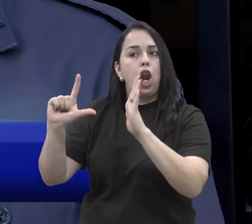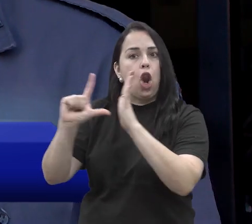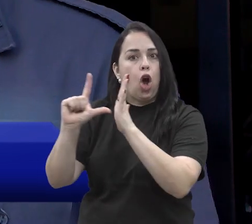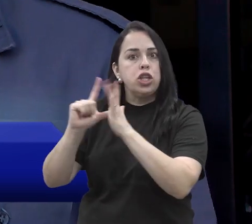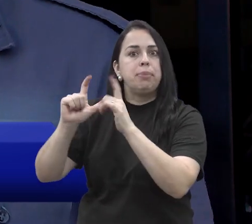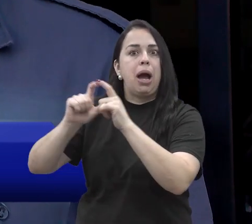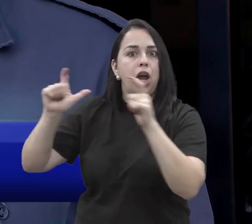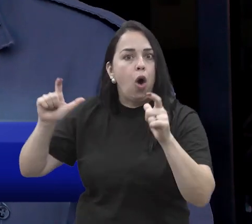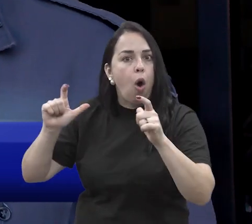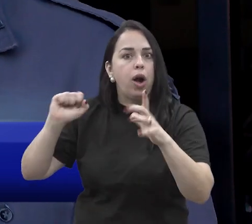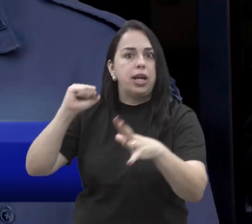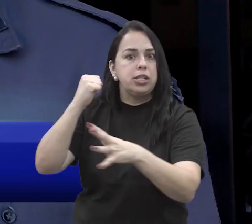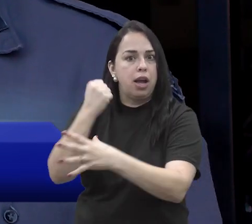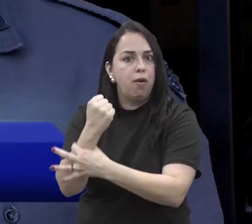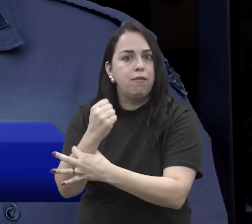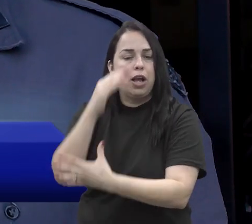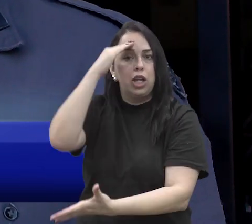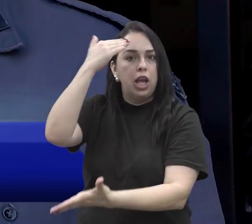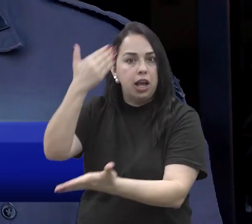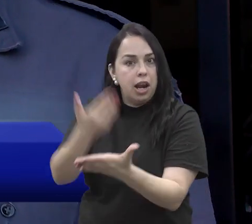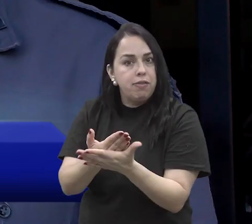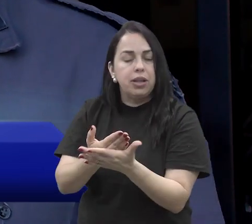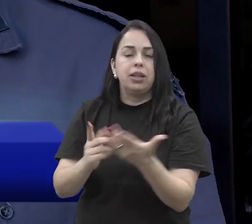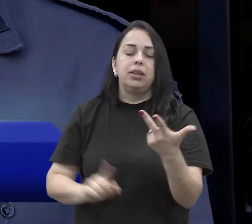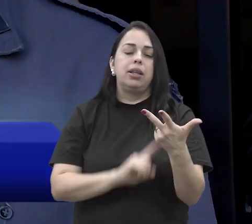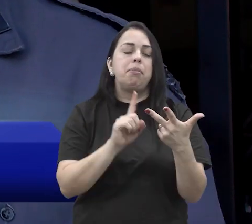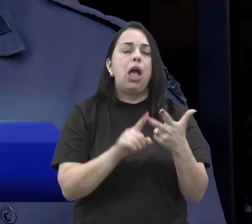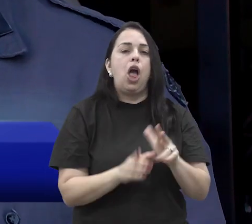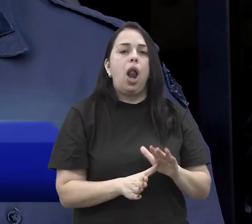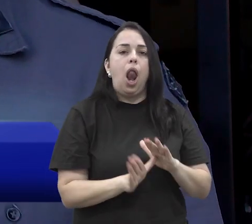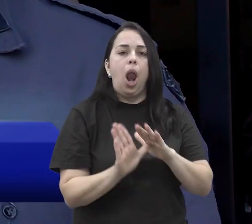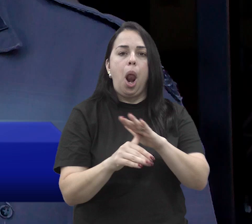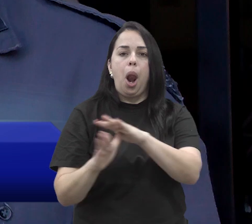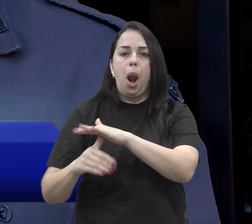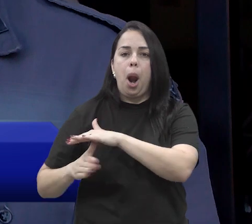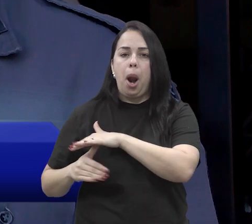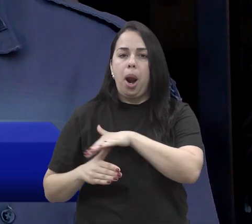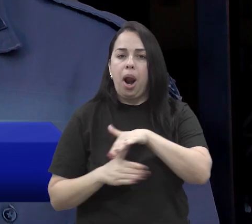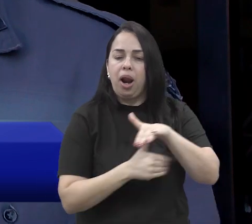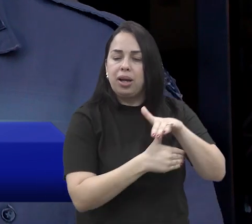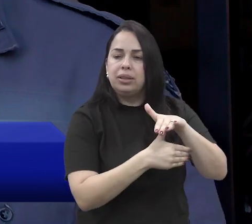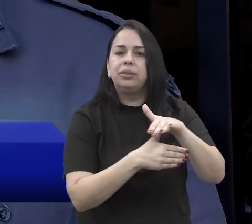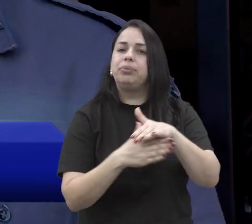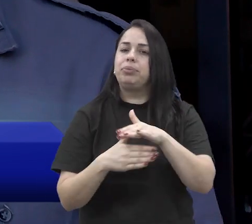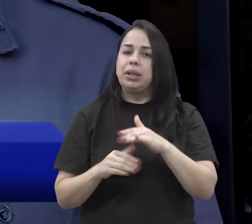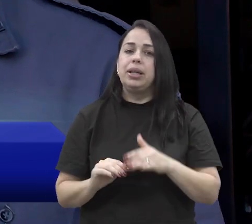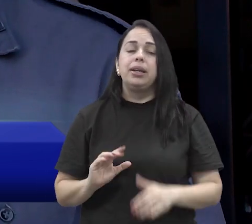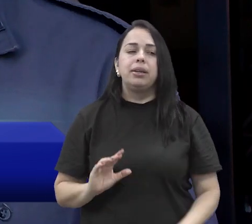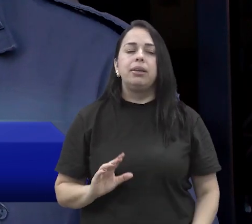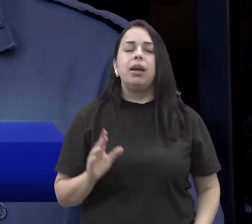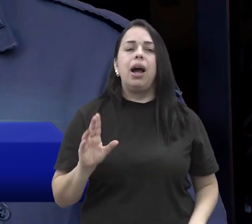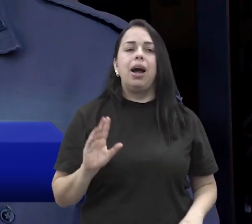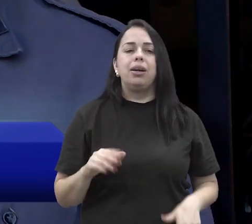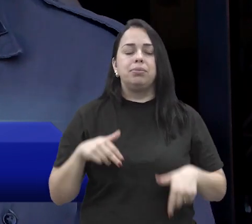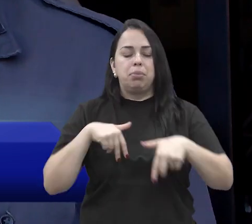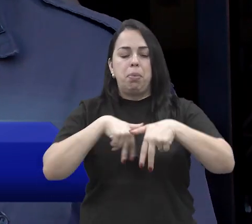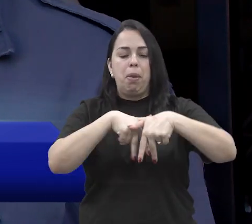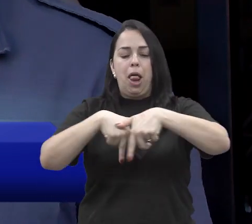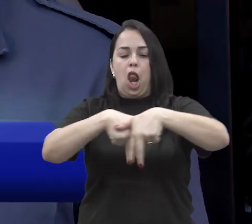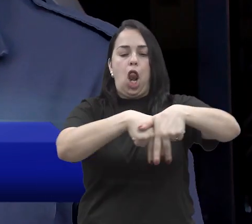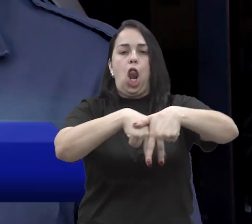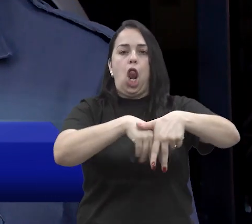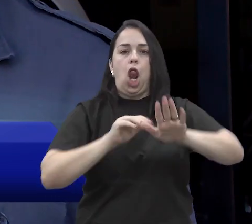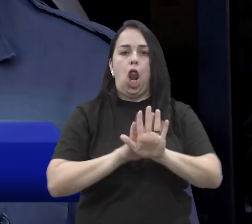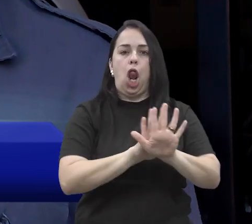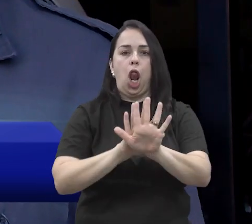maior confiança. E a questão também de furtos e roubos que aproveitem a situação de